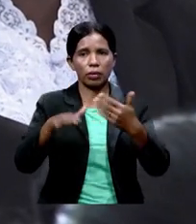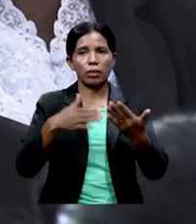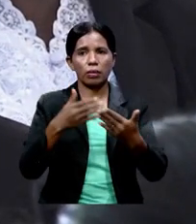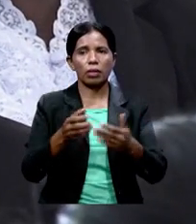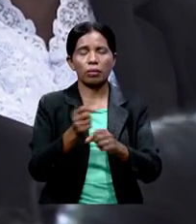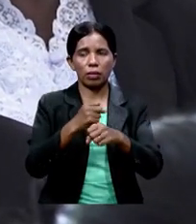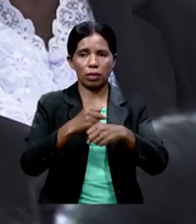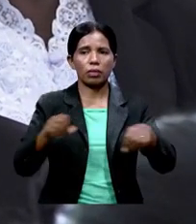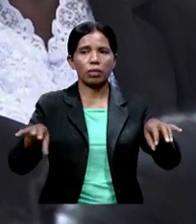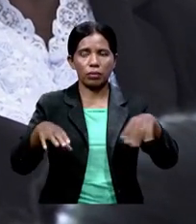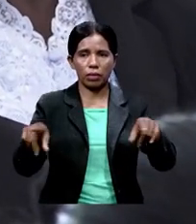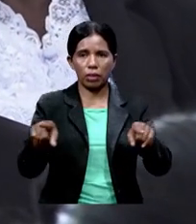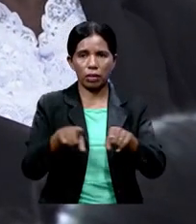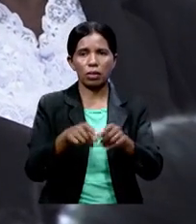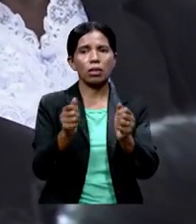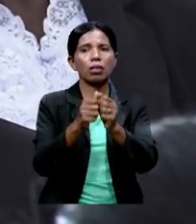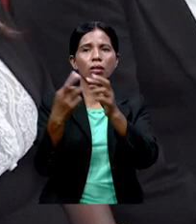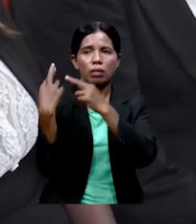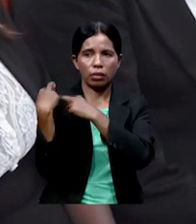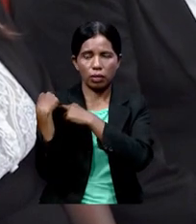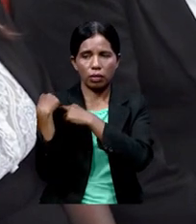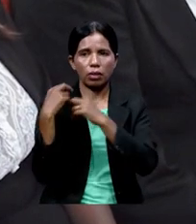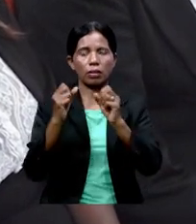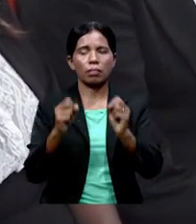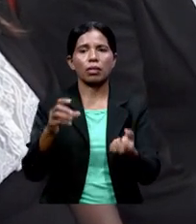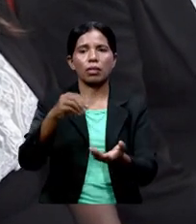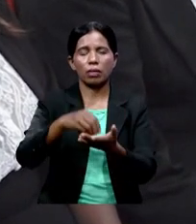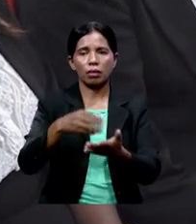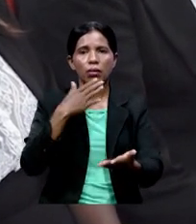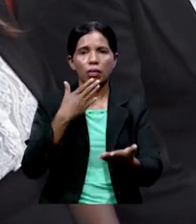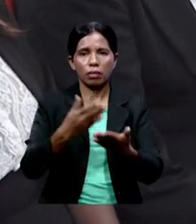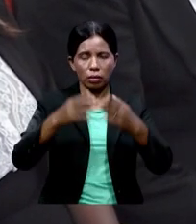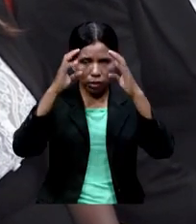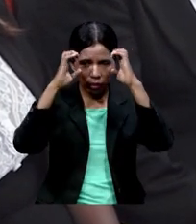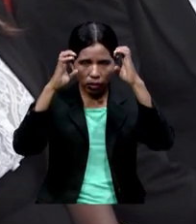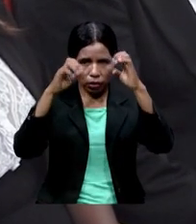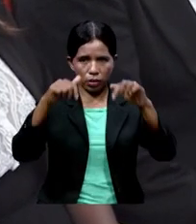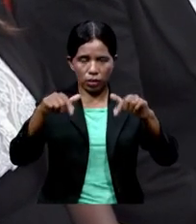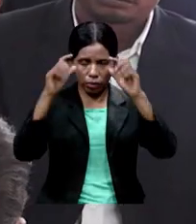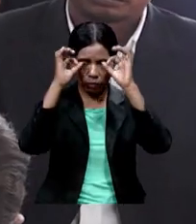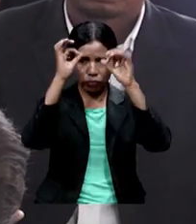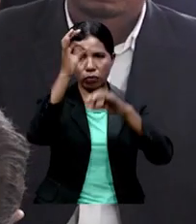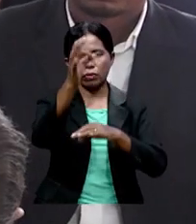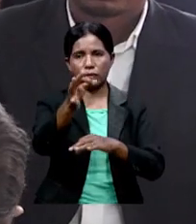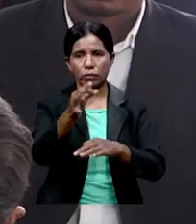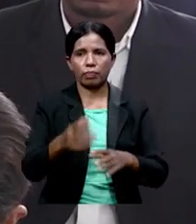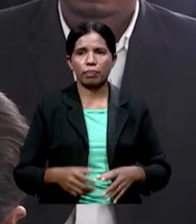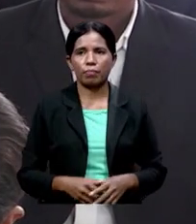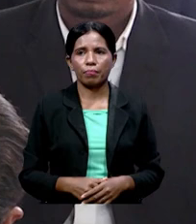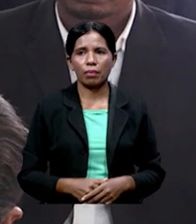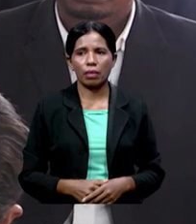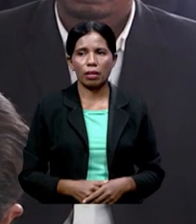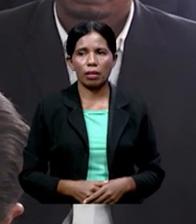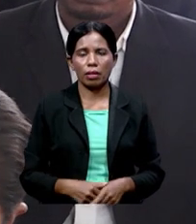tua lacunar né, a responsabilidade para ele garantir a qualidade da educação e o futuro. Então, vamos